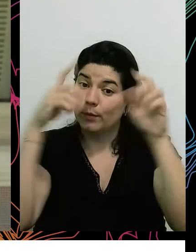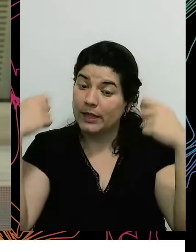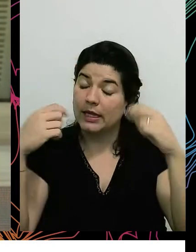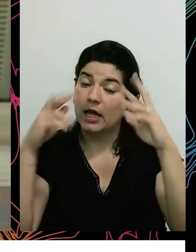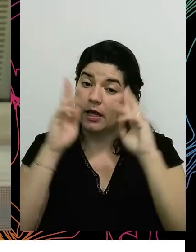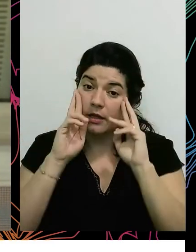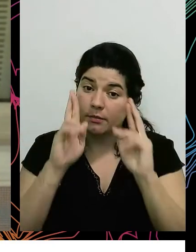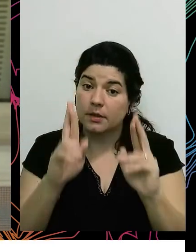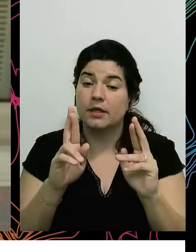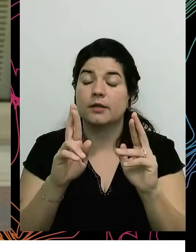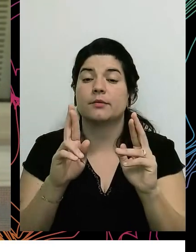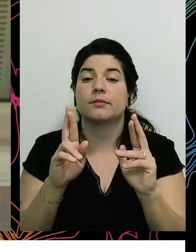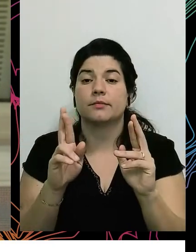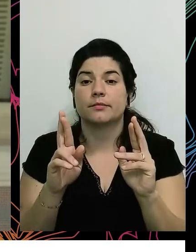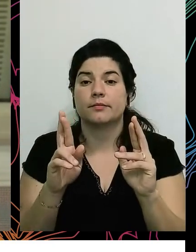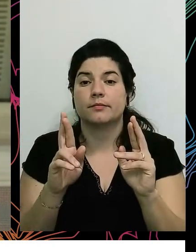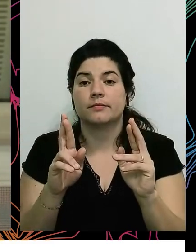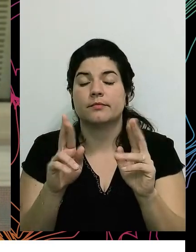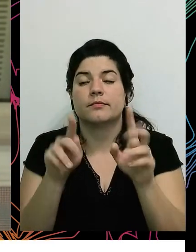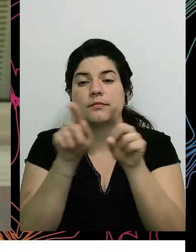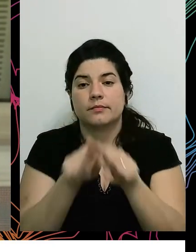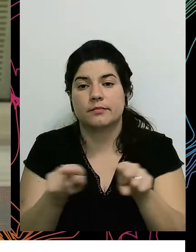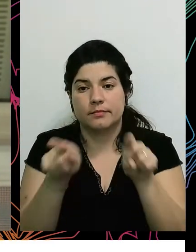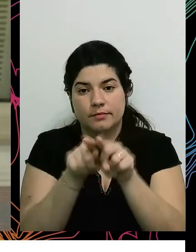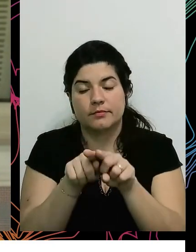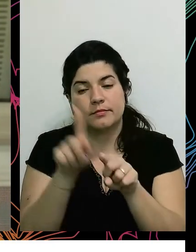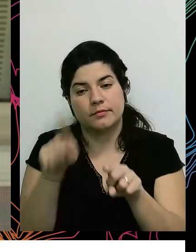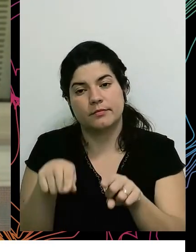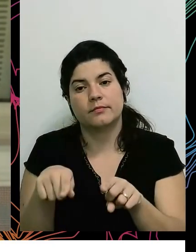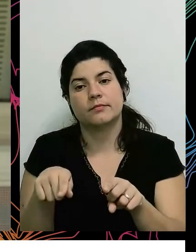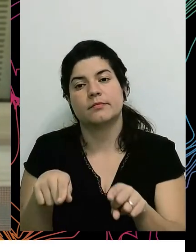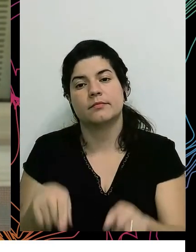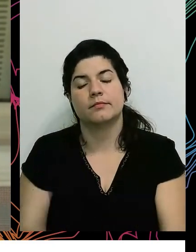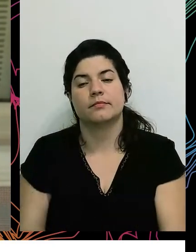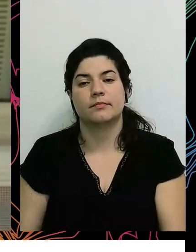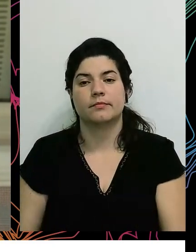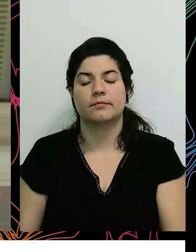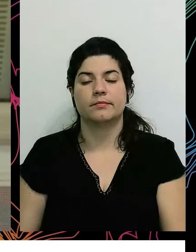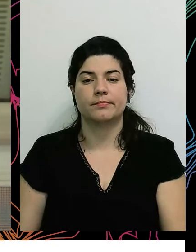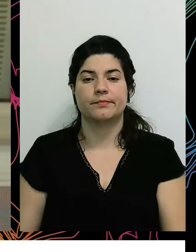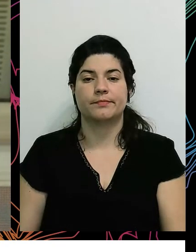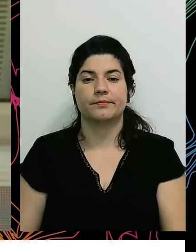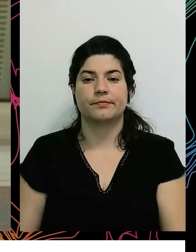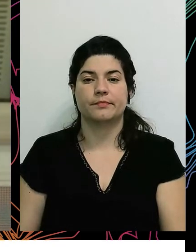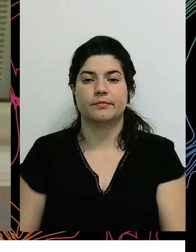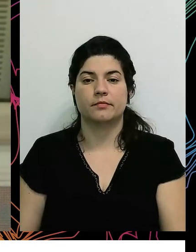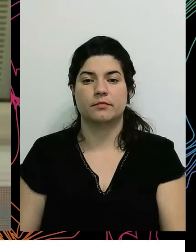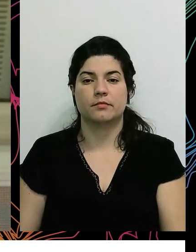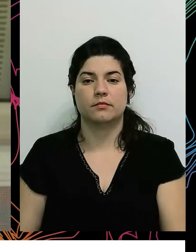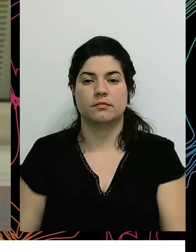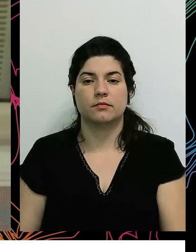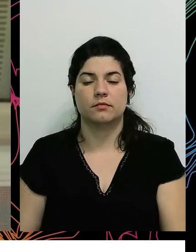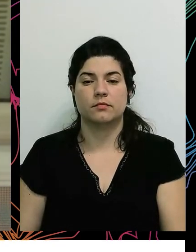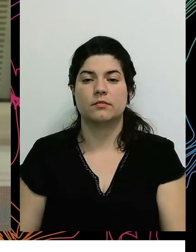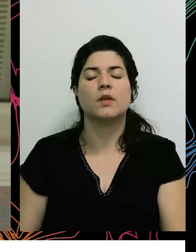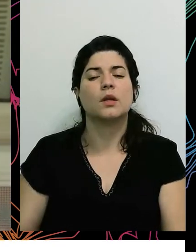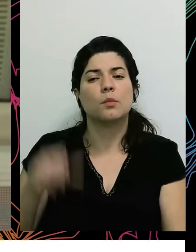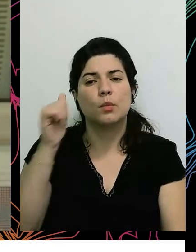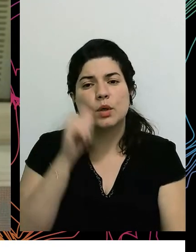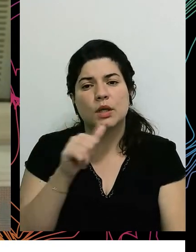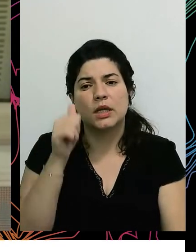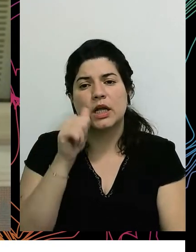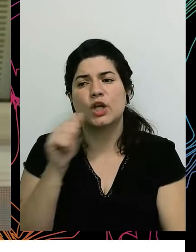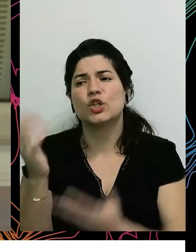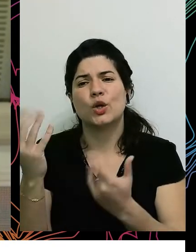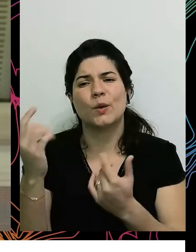E é frequente interpretar as mulheres ou os jovens como